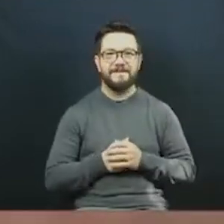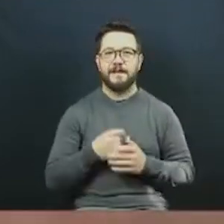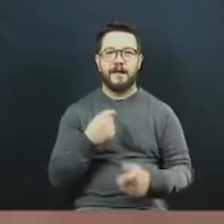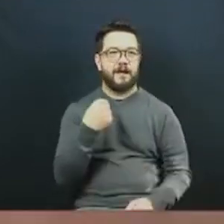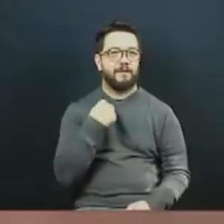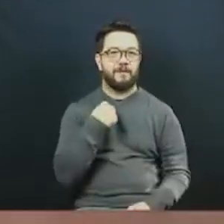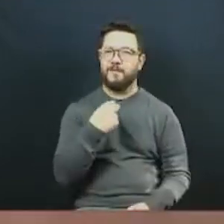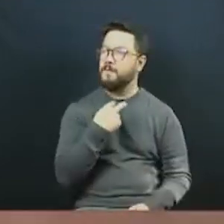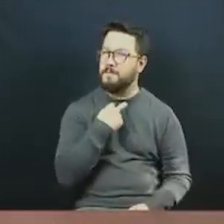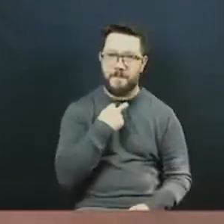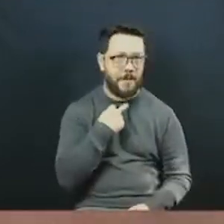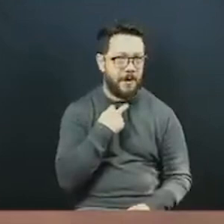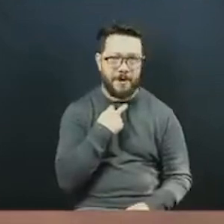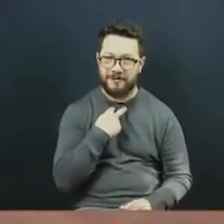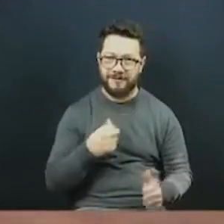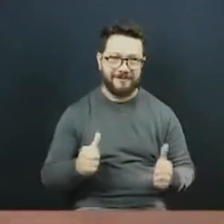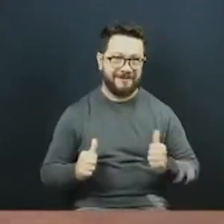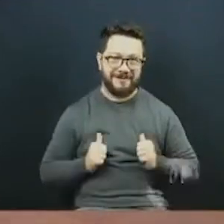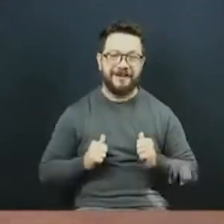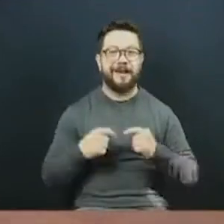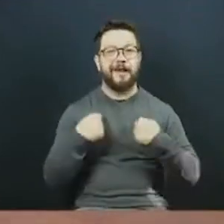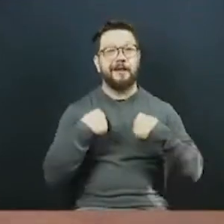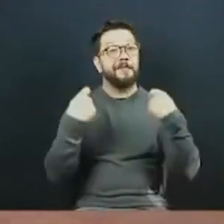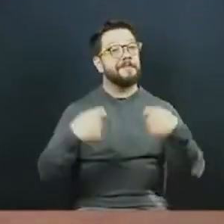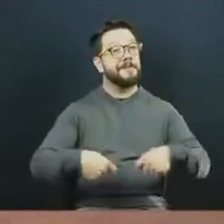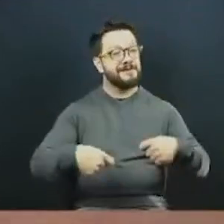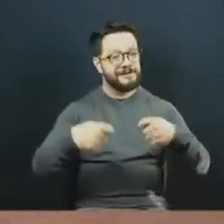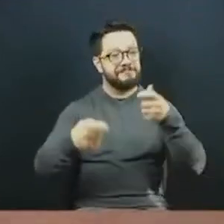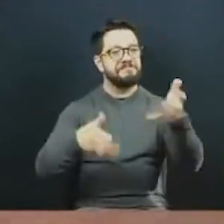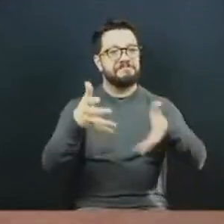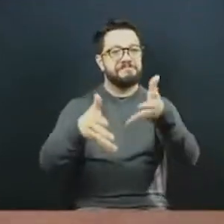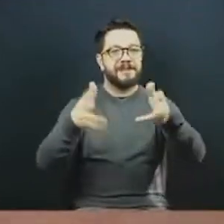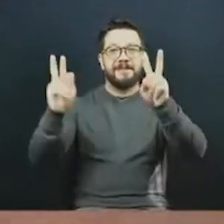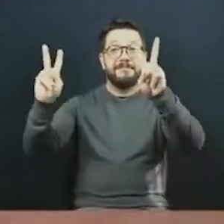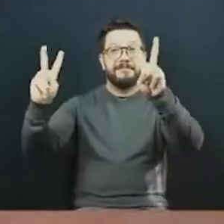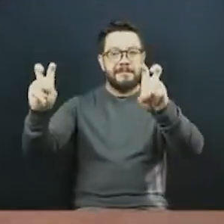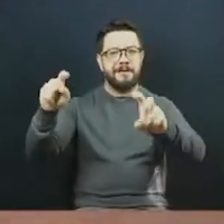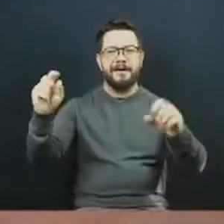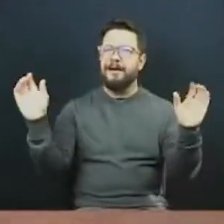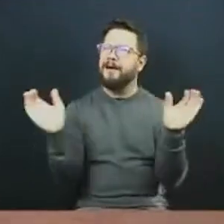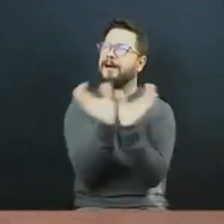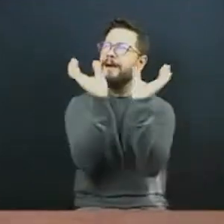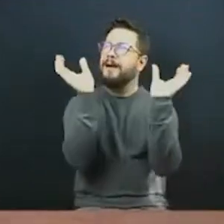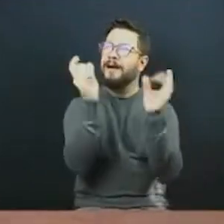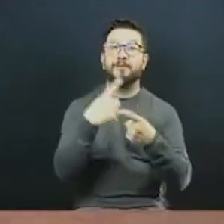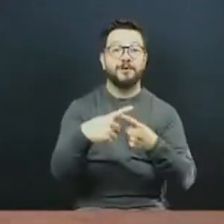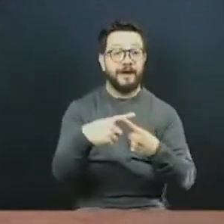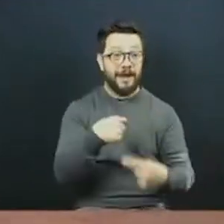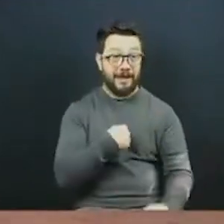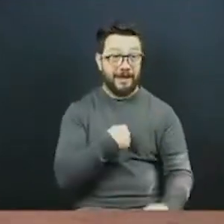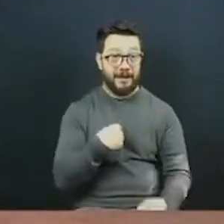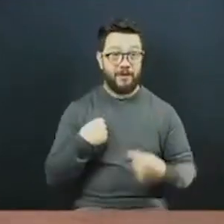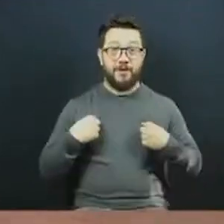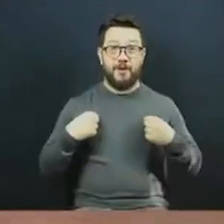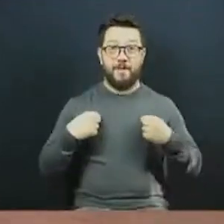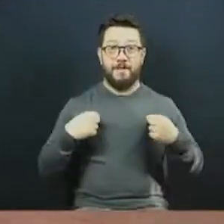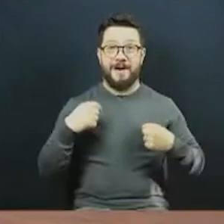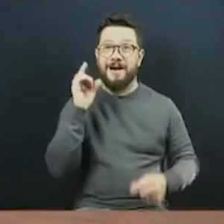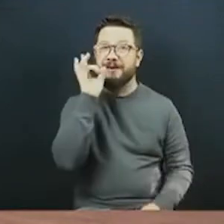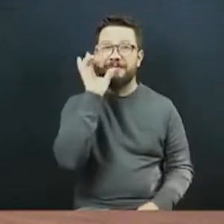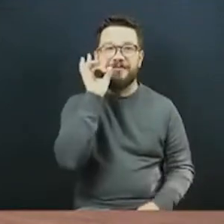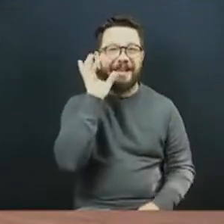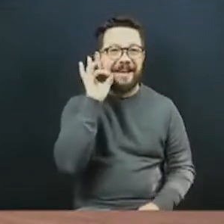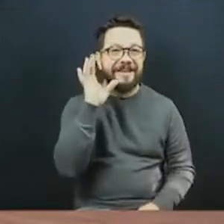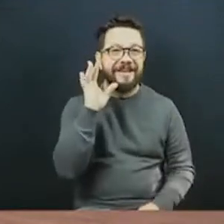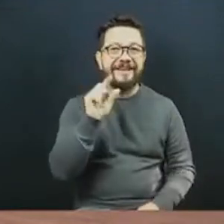aqui sobre um tema. Acabou que foi coincidência que eu acabei vestindo verde hoje. Não foi de propósito, de verdade, mas e até